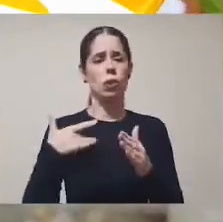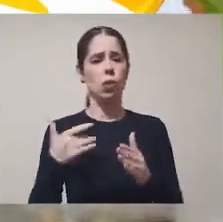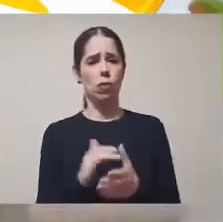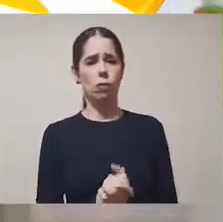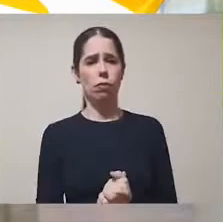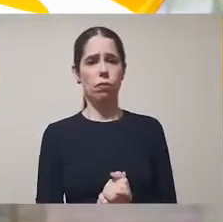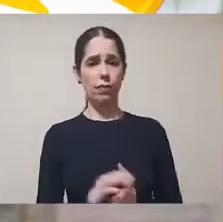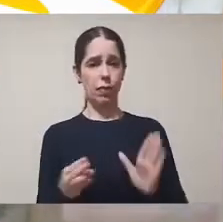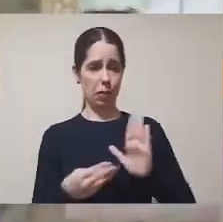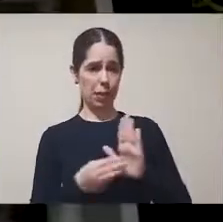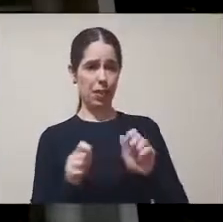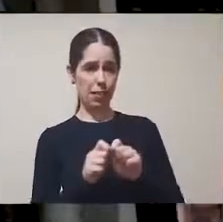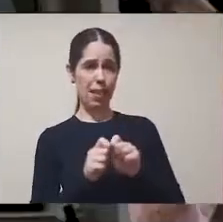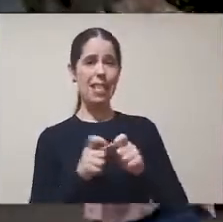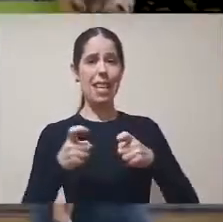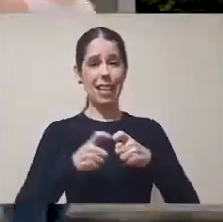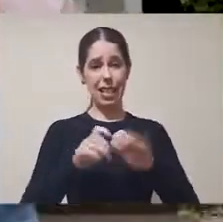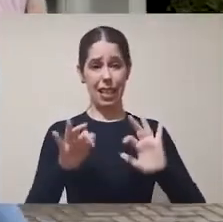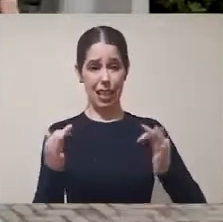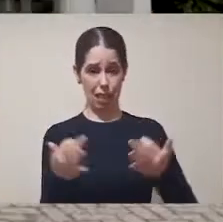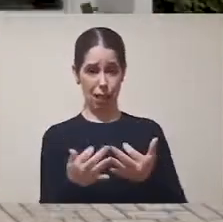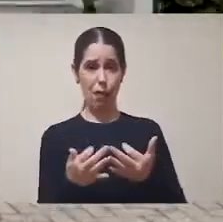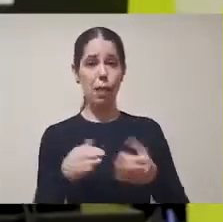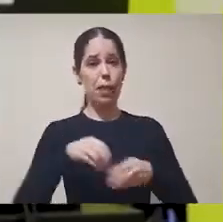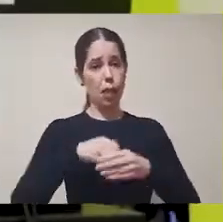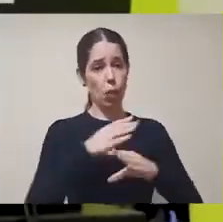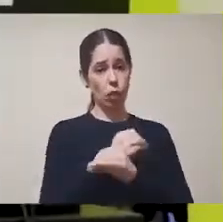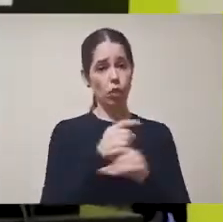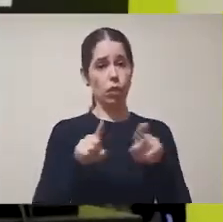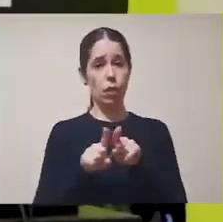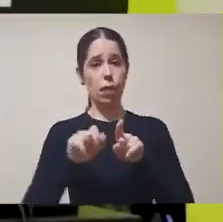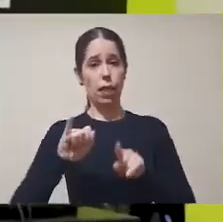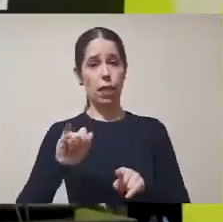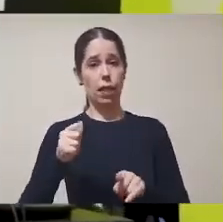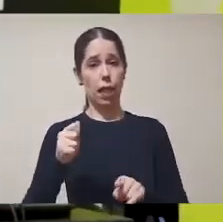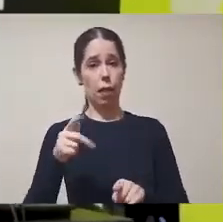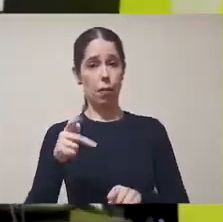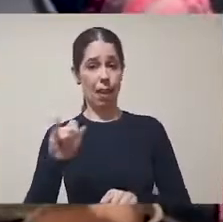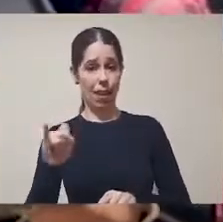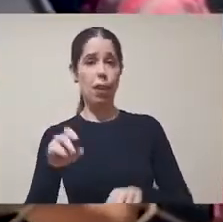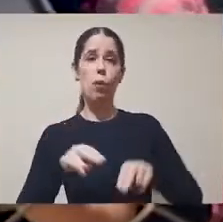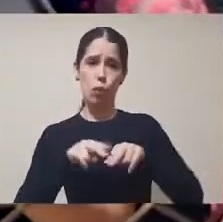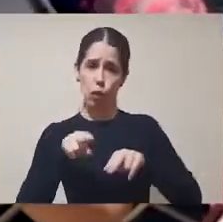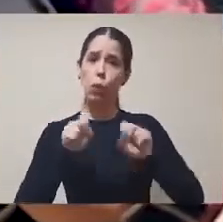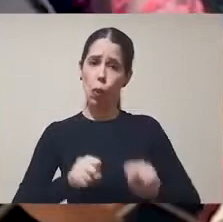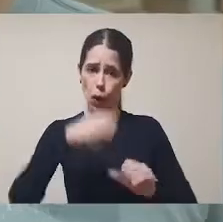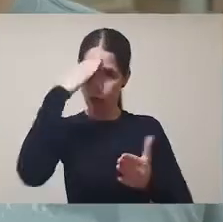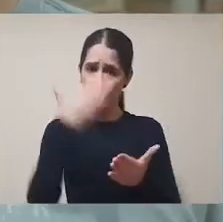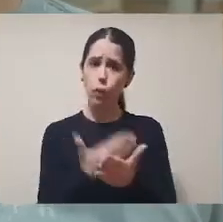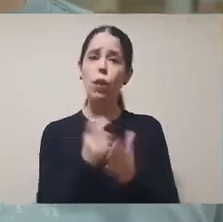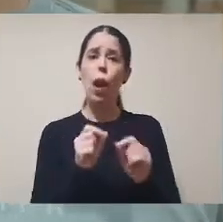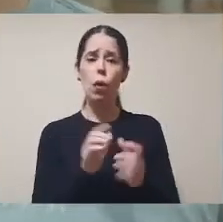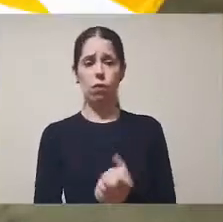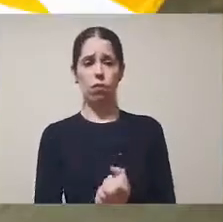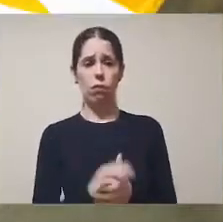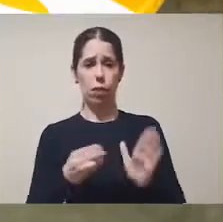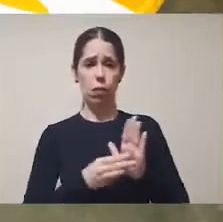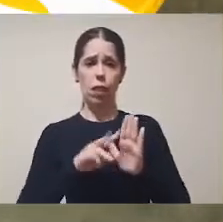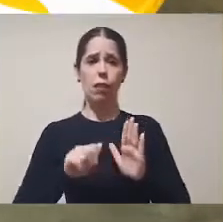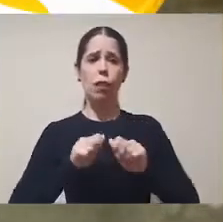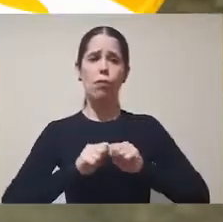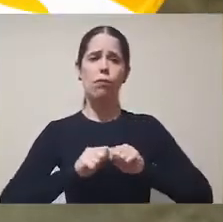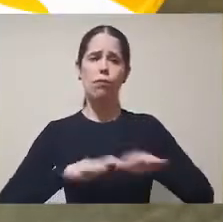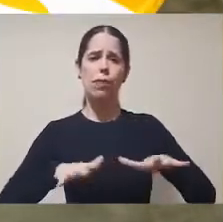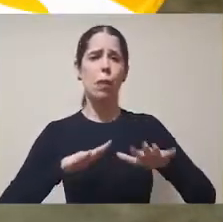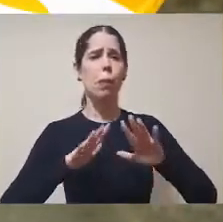em todos os postos. Marquesã fez a Clínica da Família na Restinga e no IAPI. É por isso que você pode confiar que ele